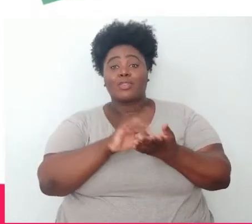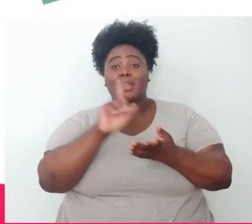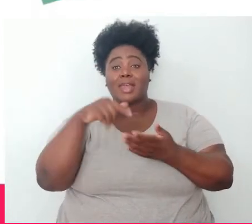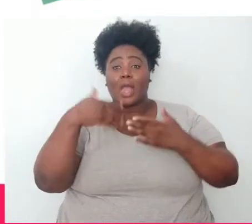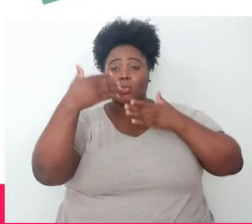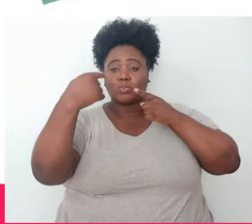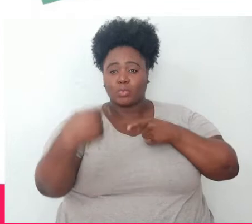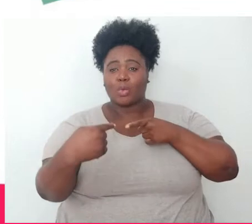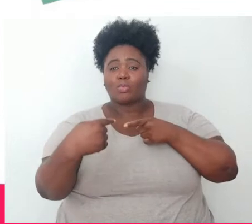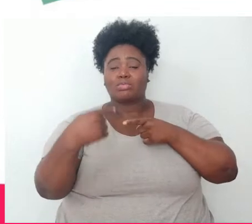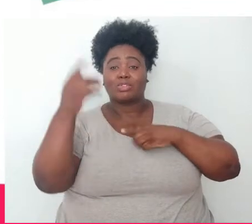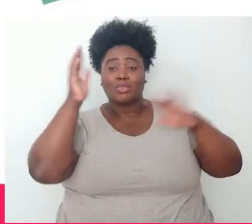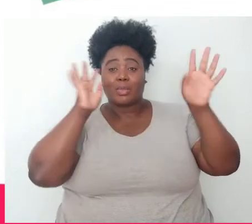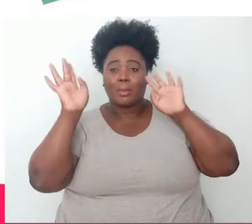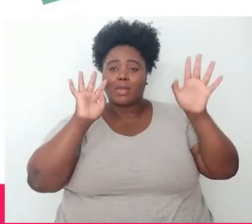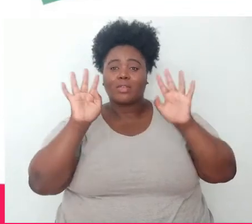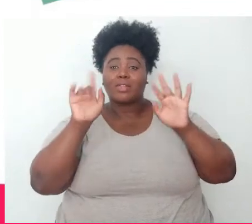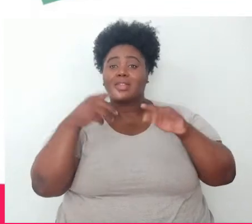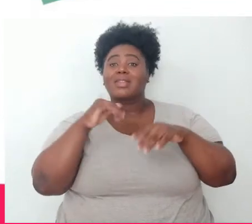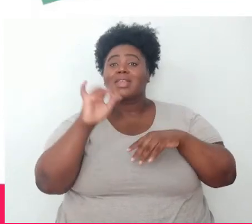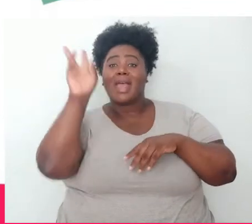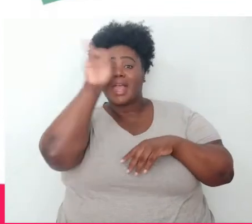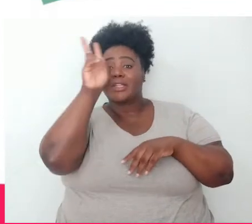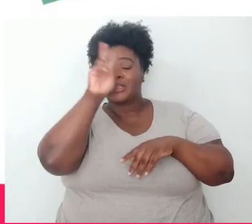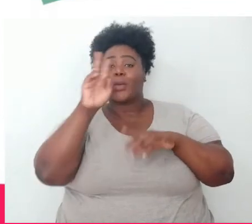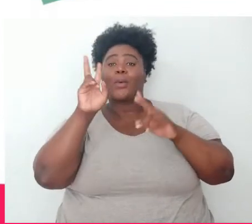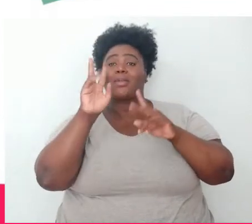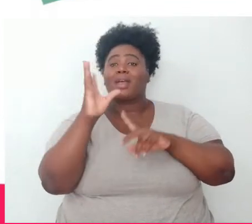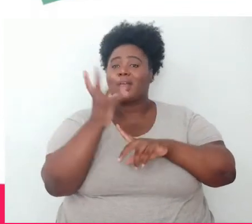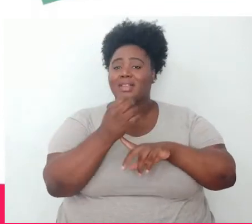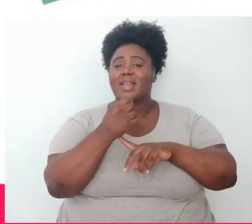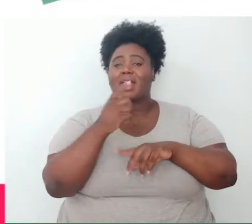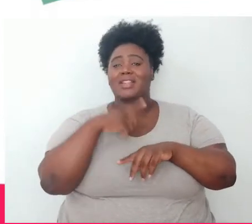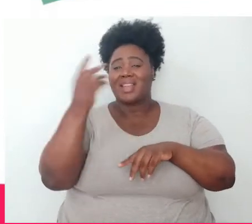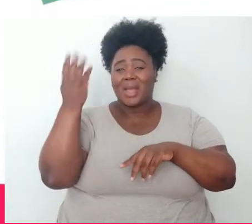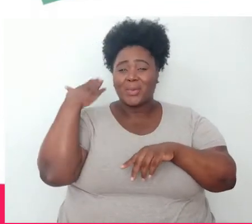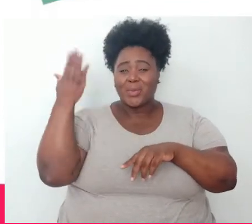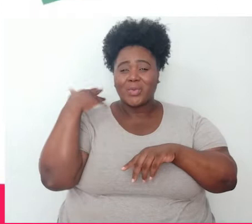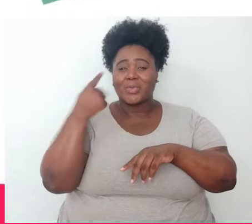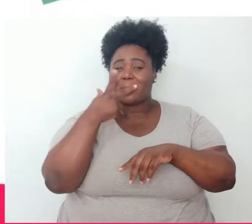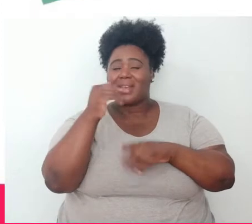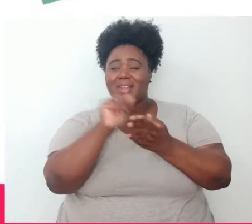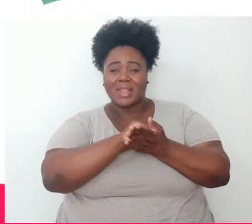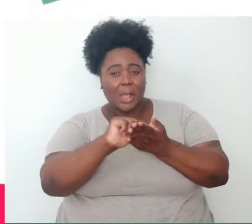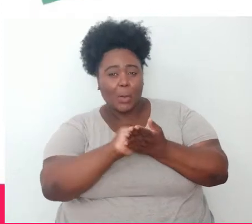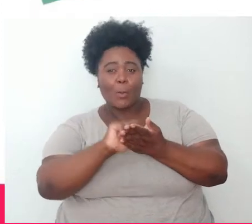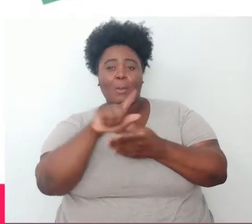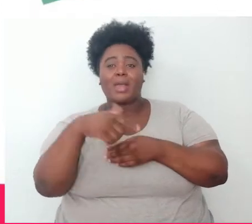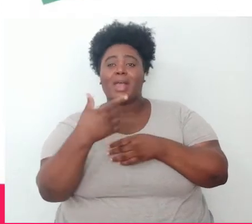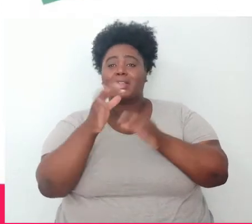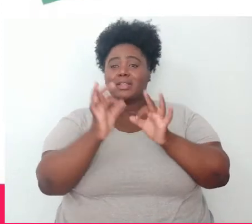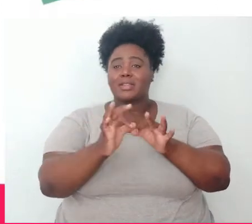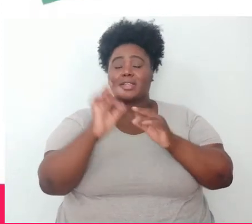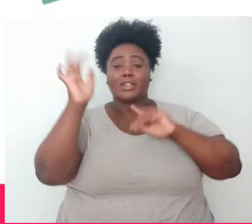confronto dos imaginários. Se a história da arte oficial vem há muito tempo apagando um ideal